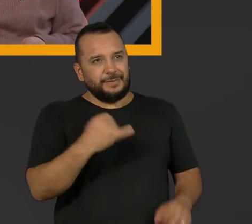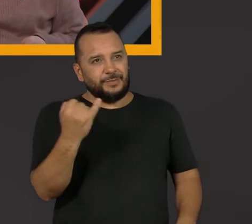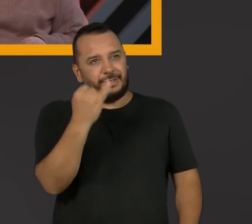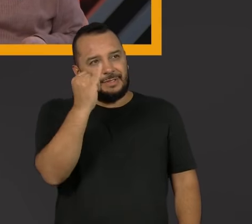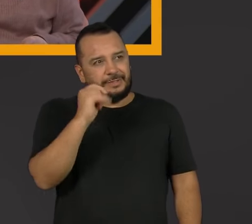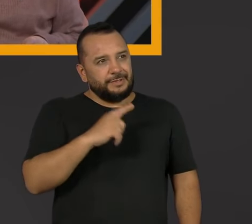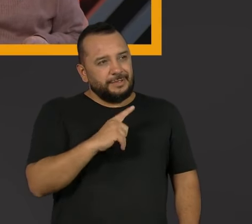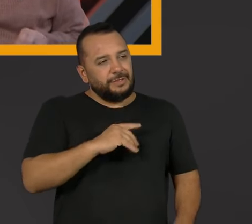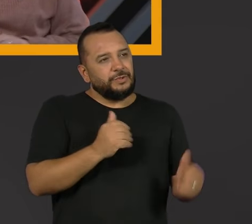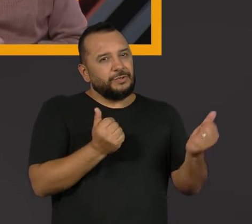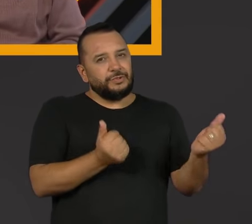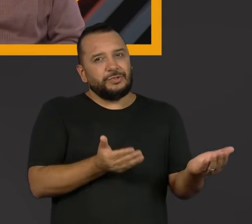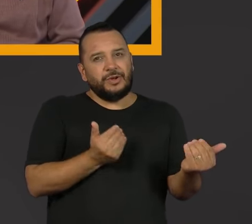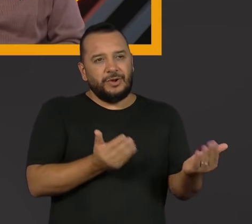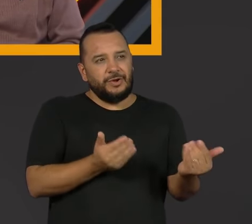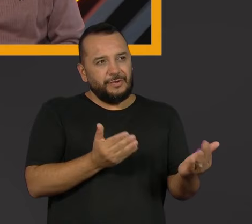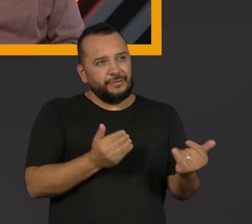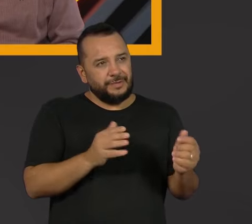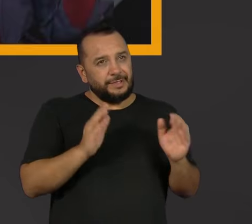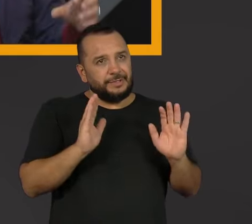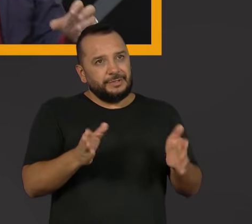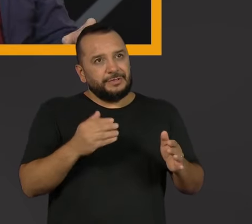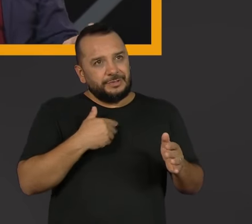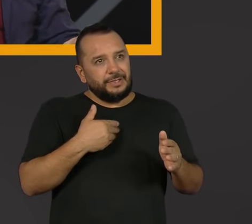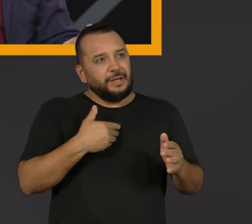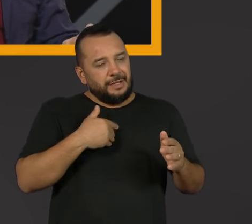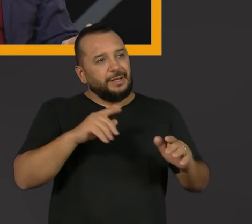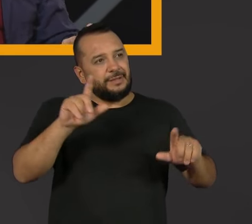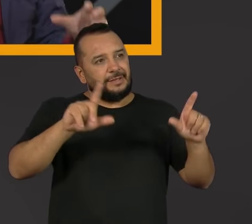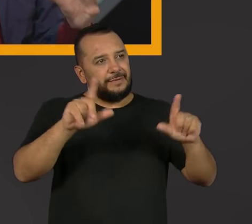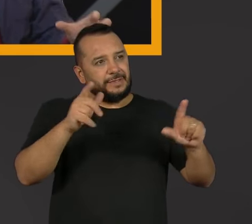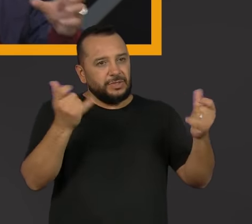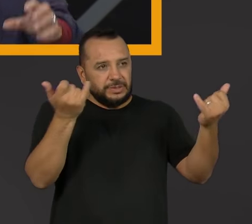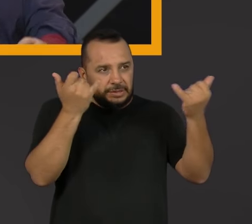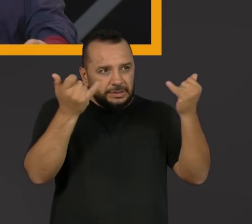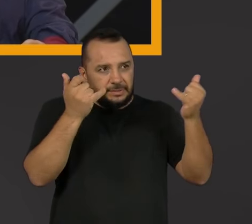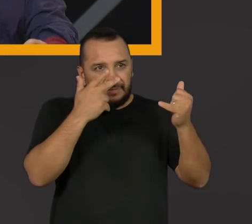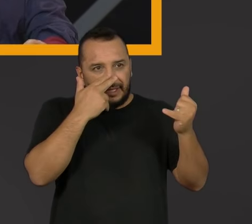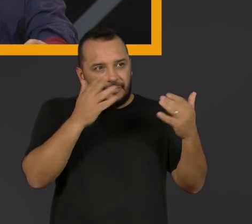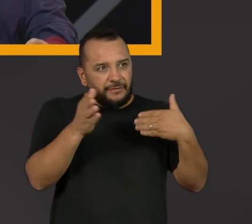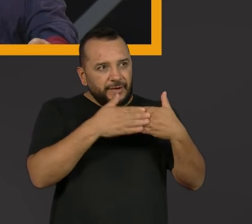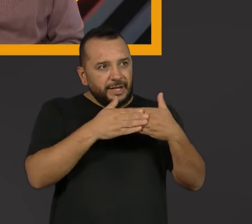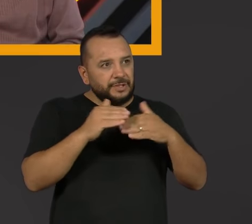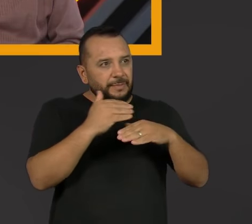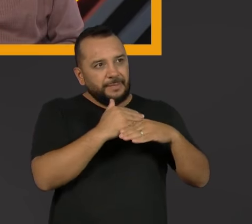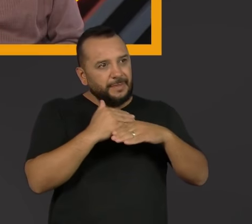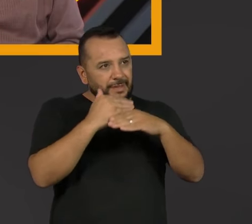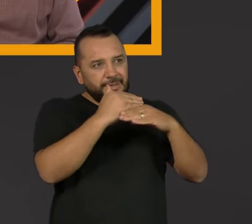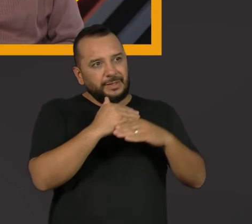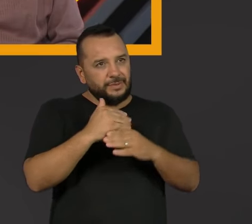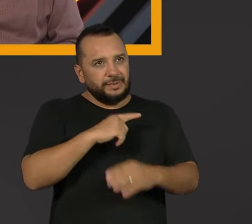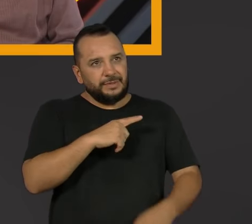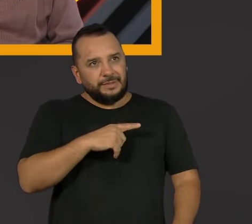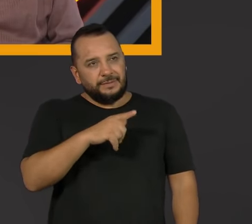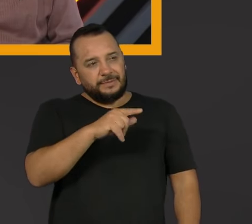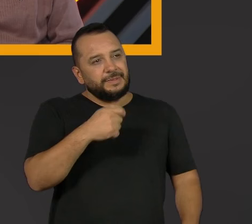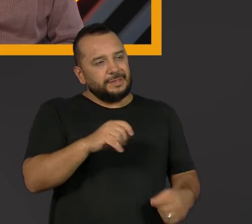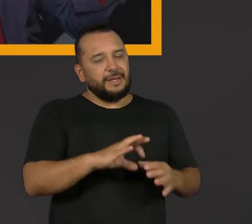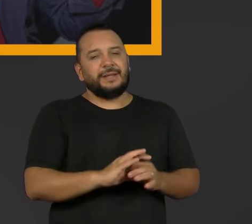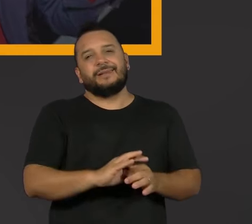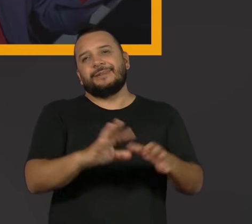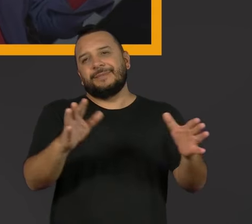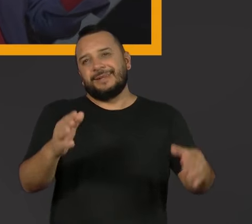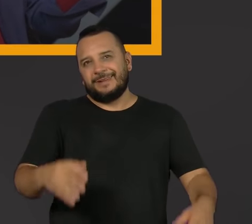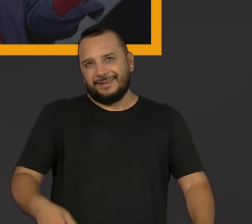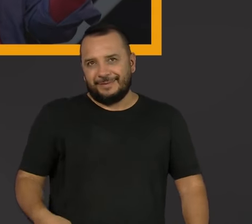jovem, submetido à mídia de hoje, aprisiona o jovem dentro de padrões. Você tem que liberá-los.